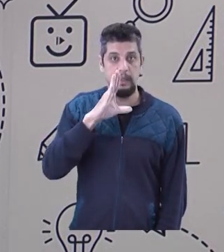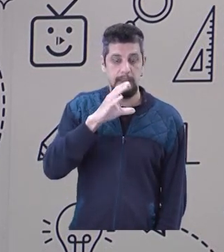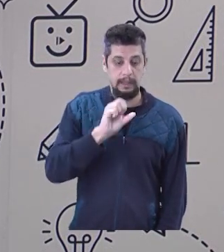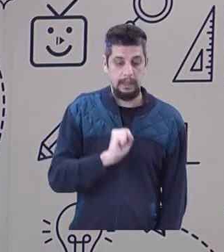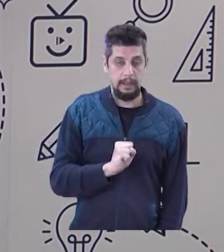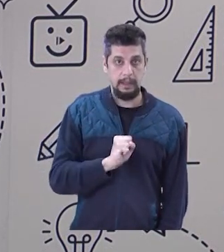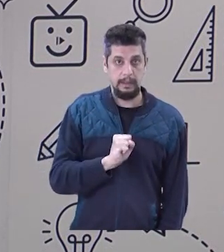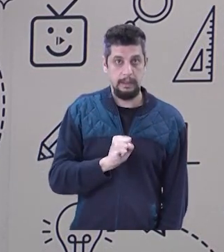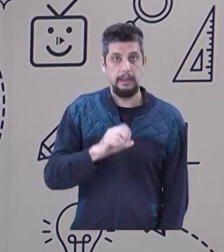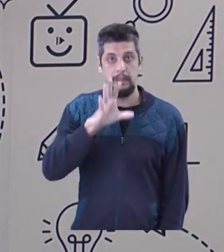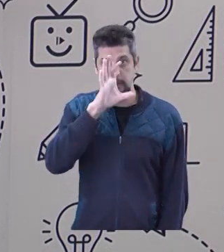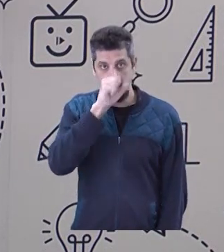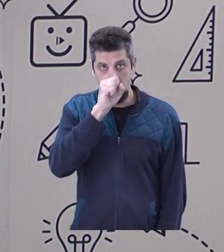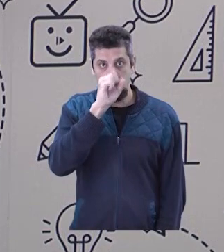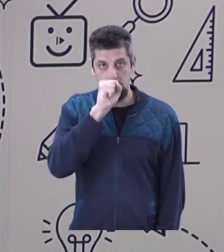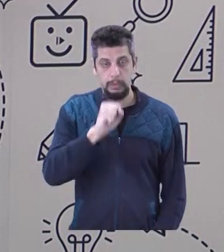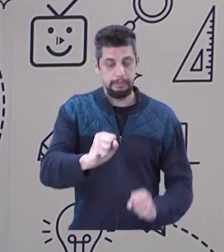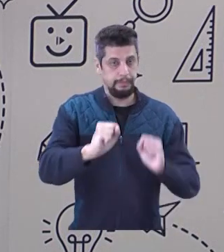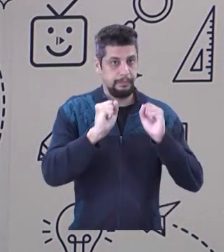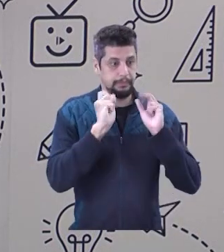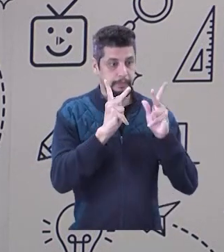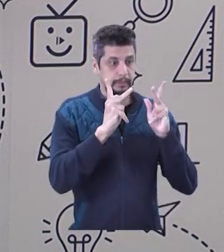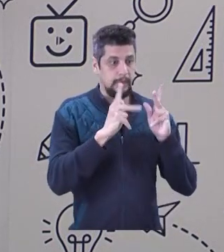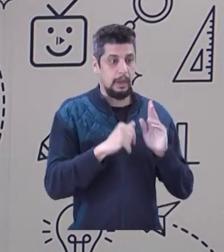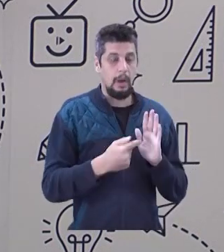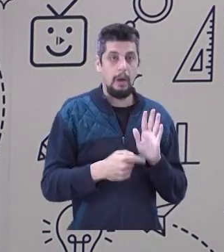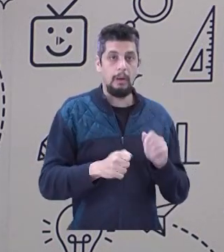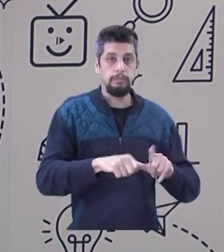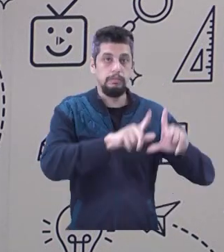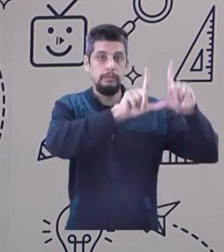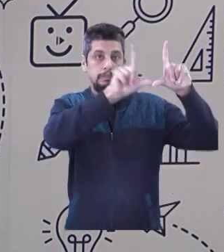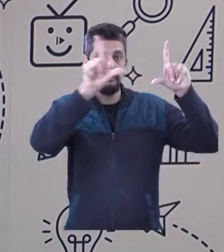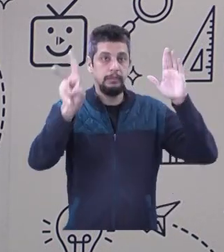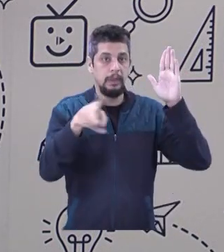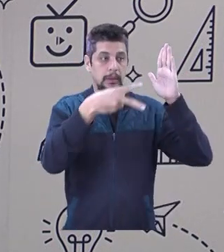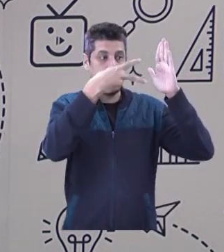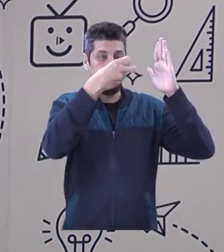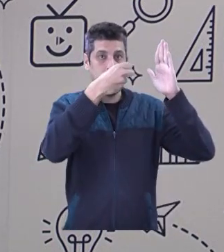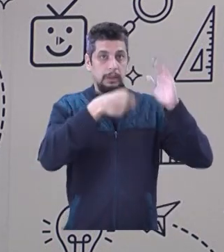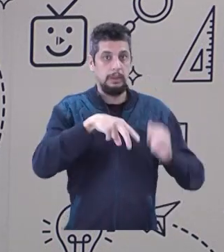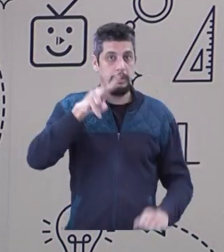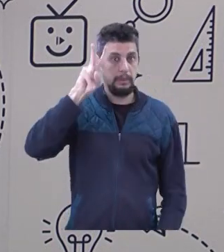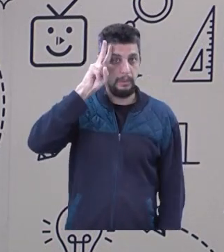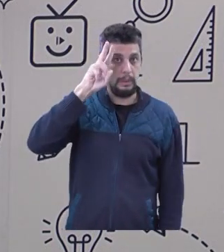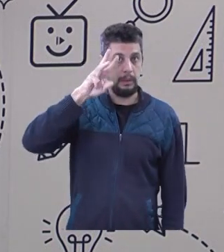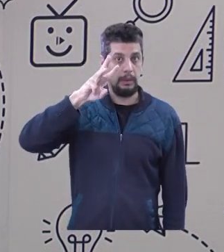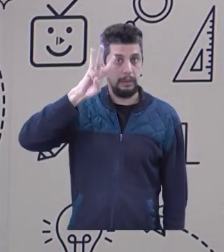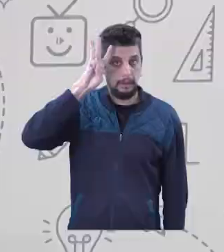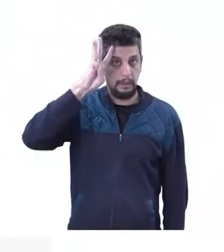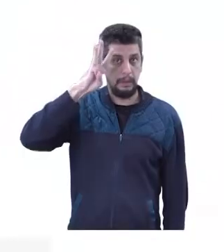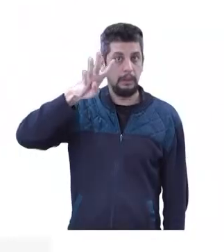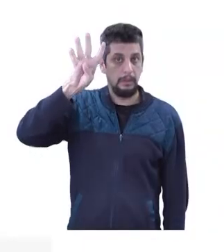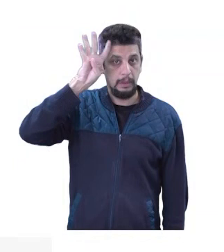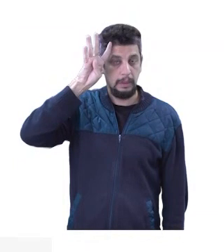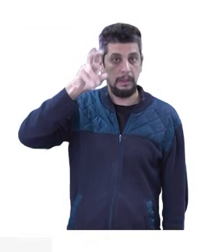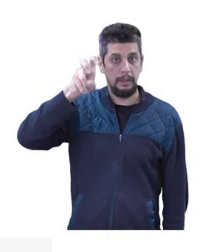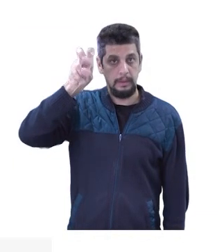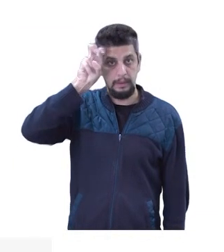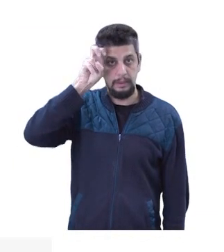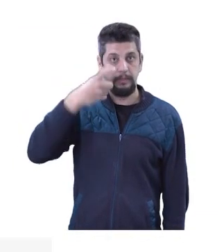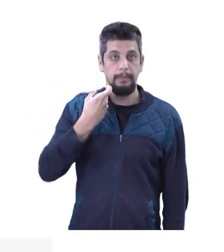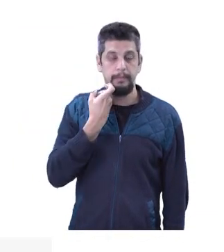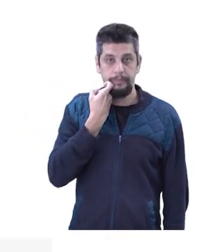De sábado. Uhum. Olha lá como ficou. Isso mesmo lá, ó. Na tela, né? Segunda, terça,